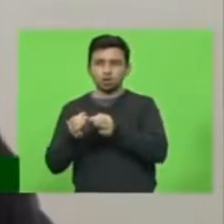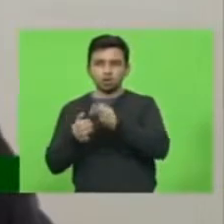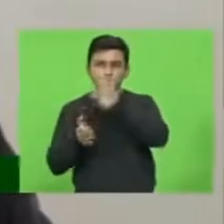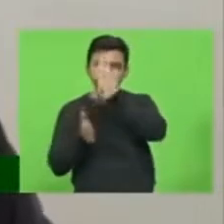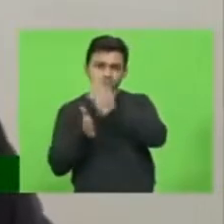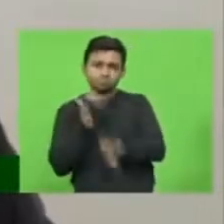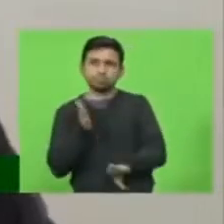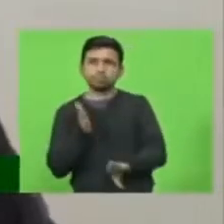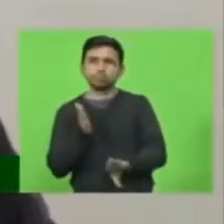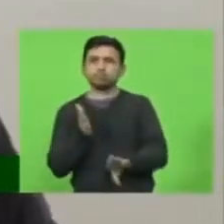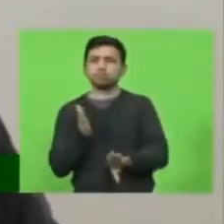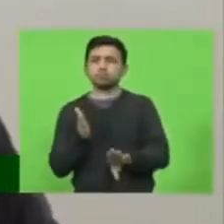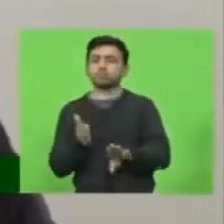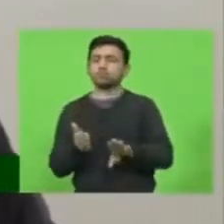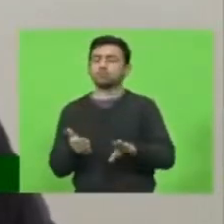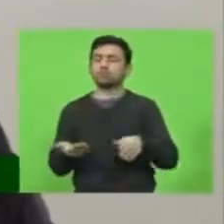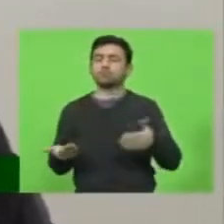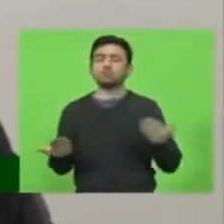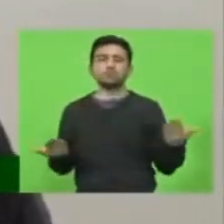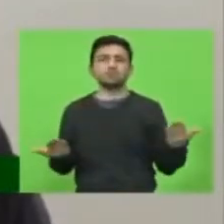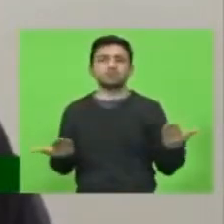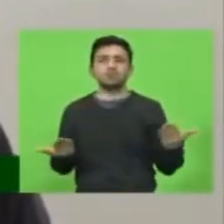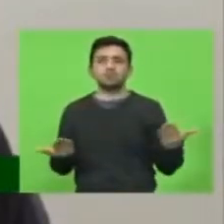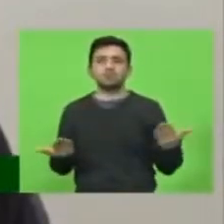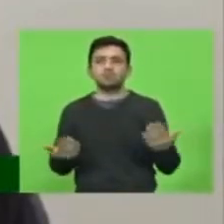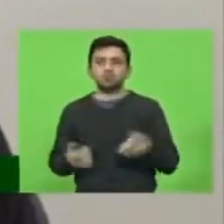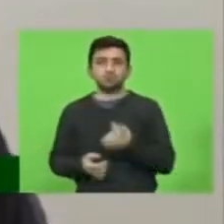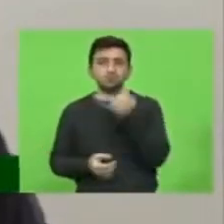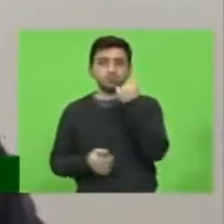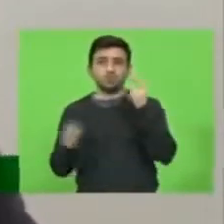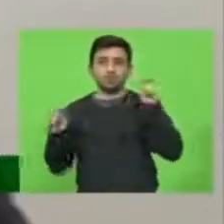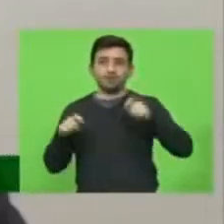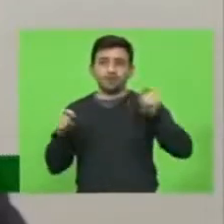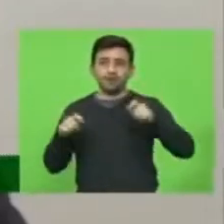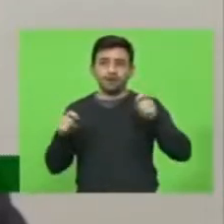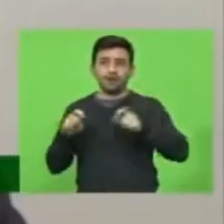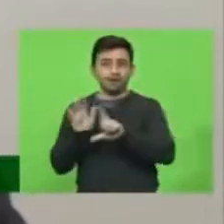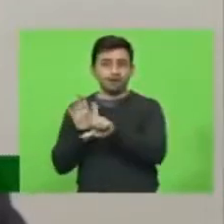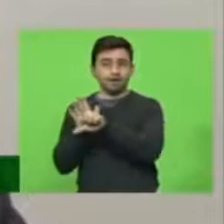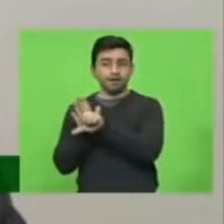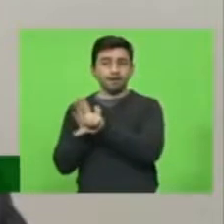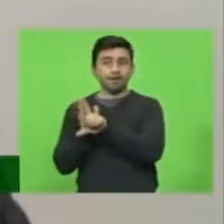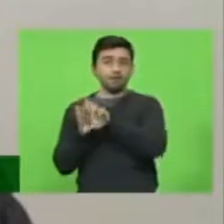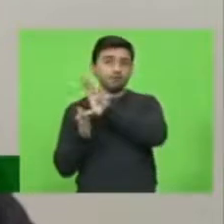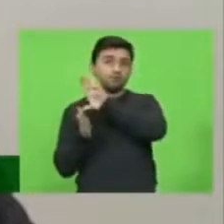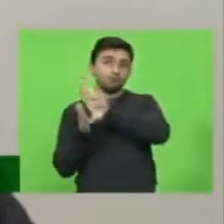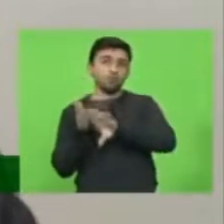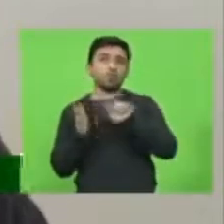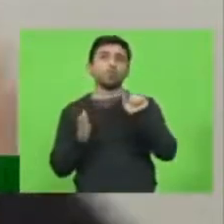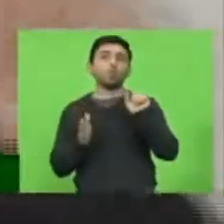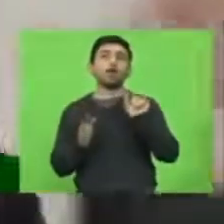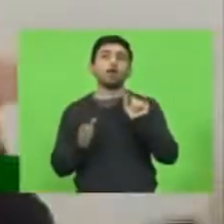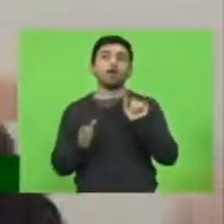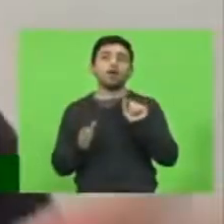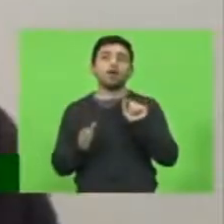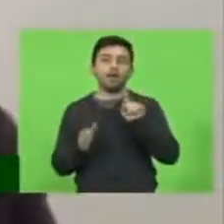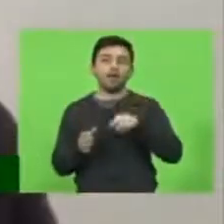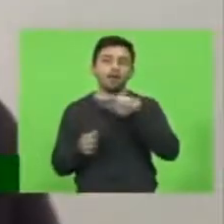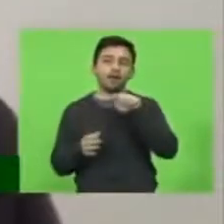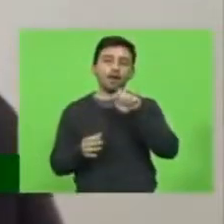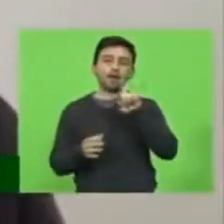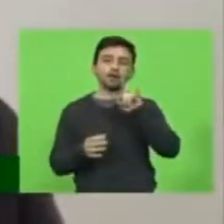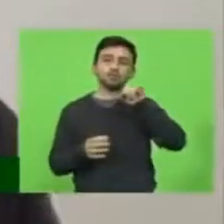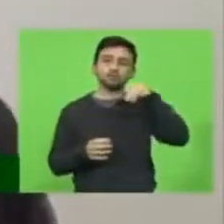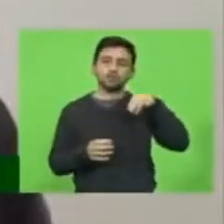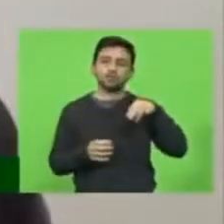veja bem, a única forma que tem de desativar uma lei é através de uma ação, uma ADIM, e